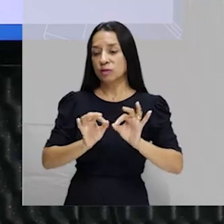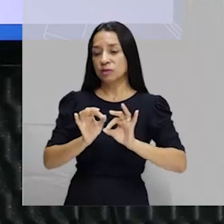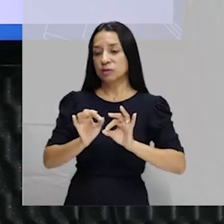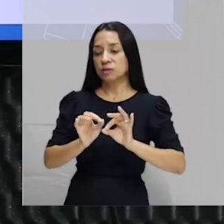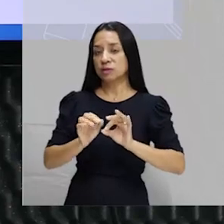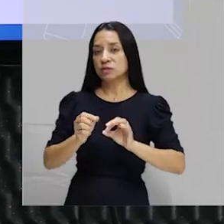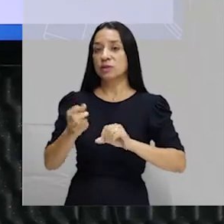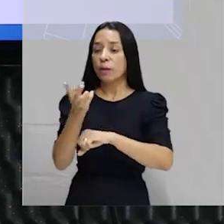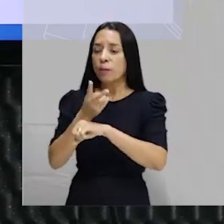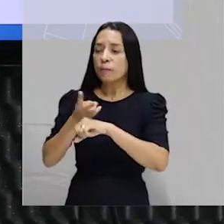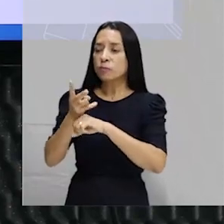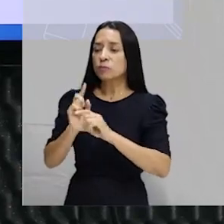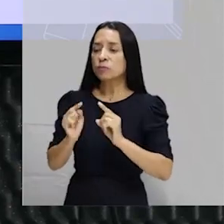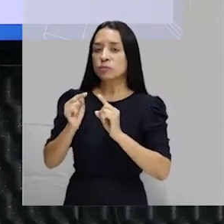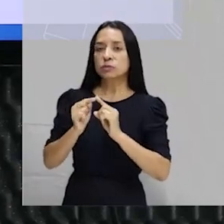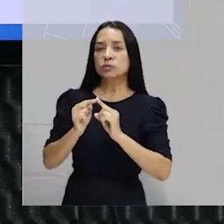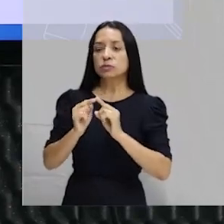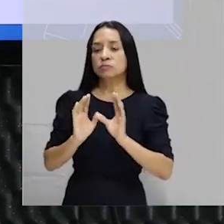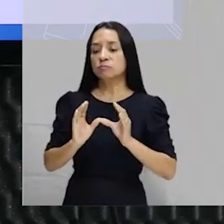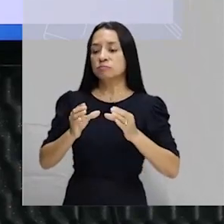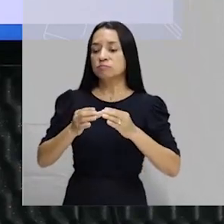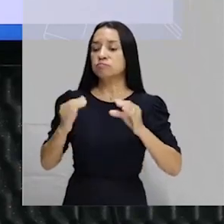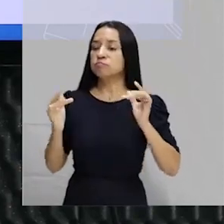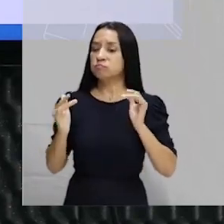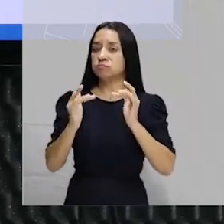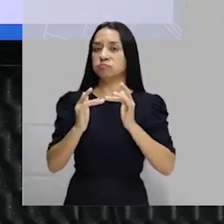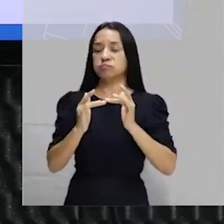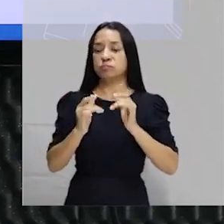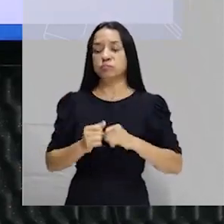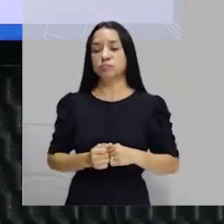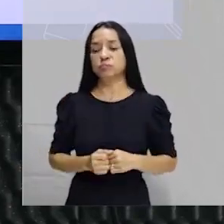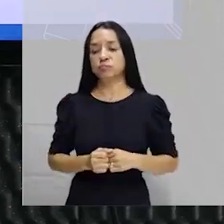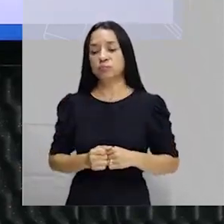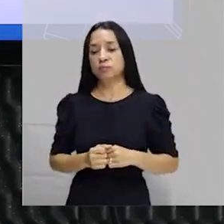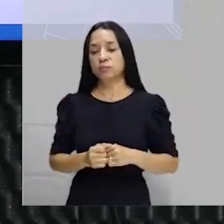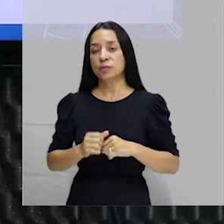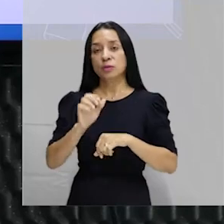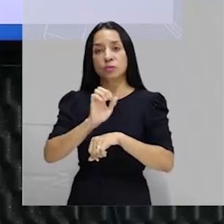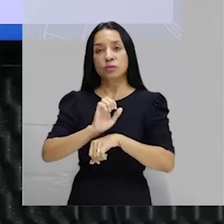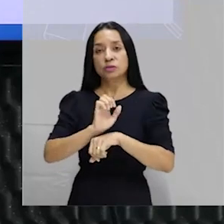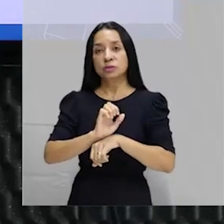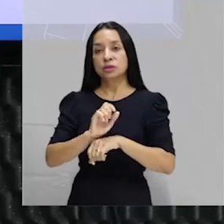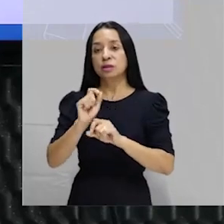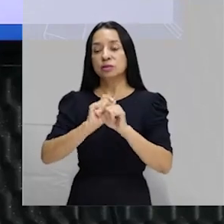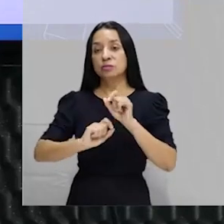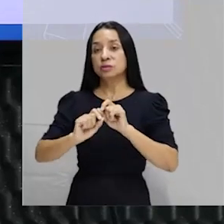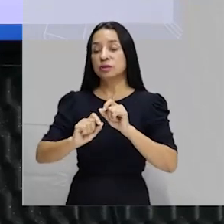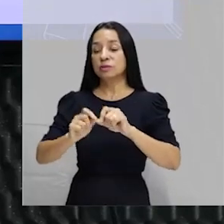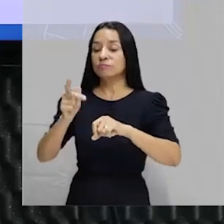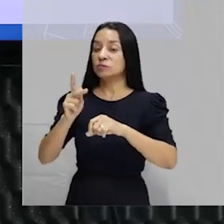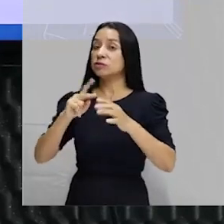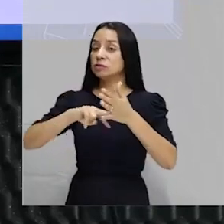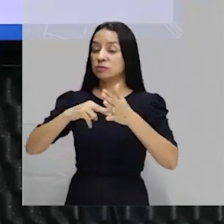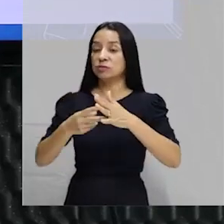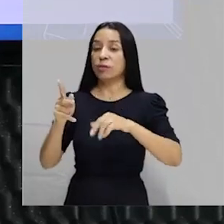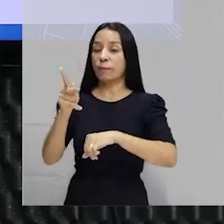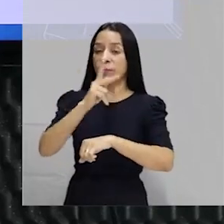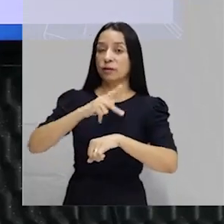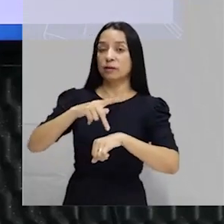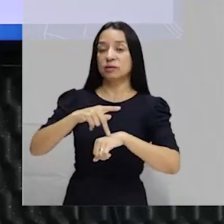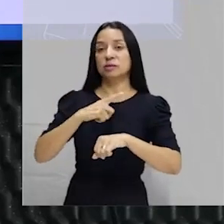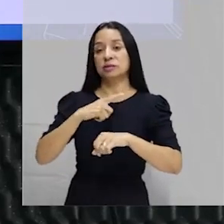estado. D, governo ou E, país. Galerinha, primeira coisa importante, nós temos aí uma estrutura, né, que